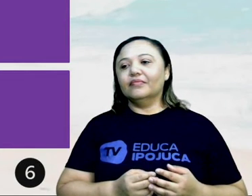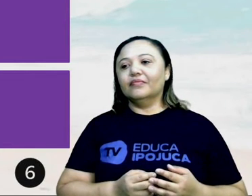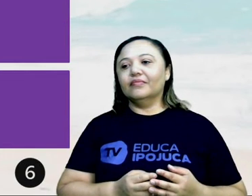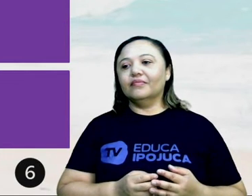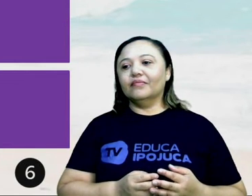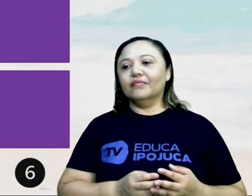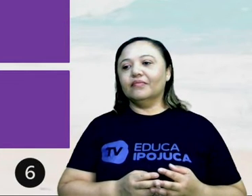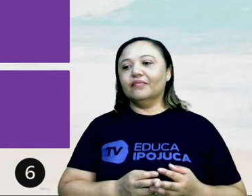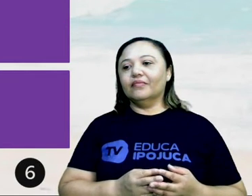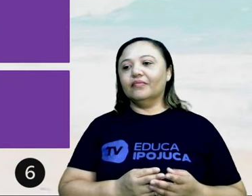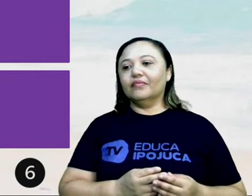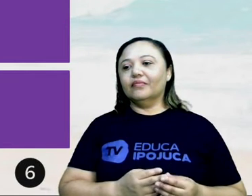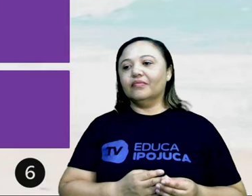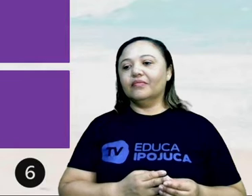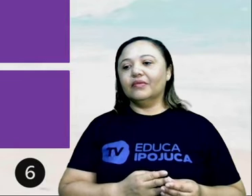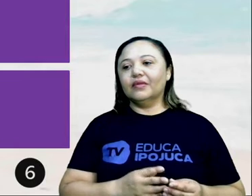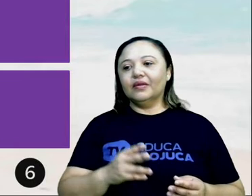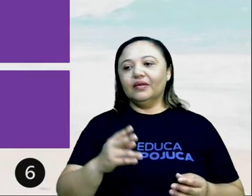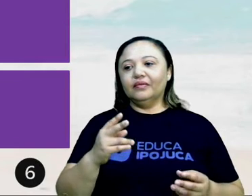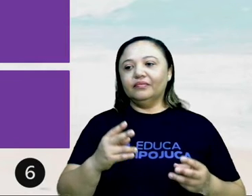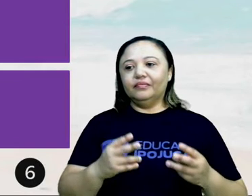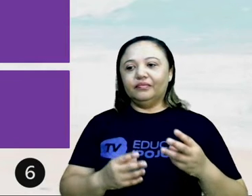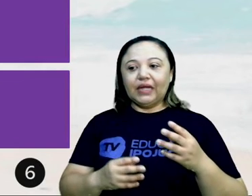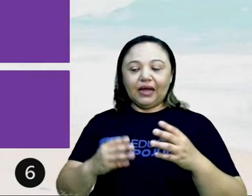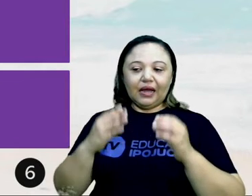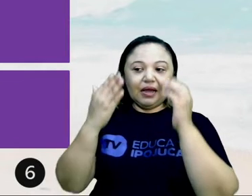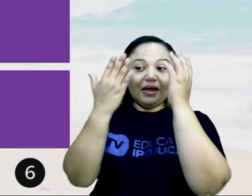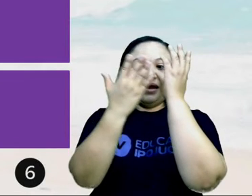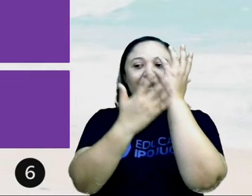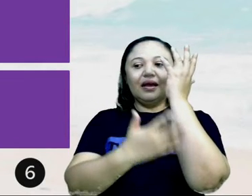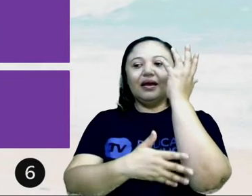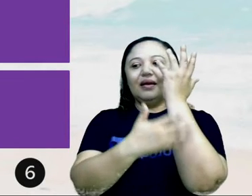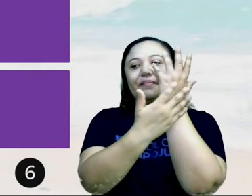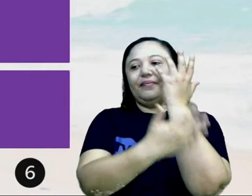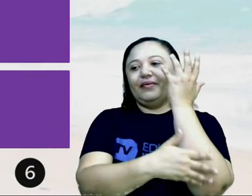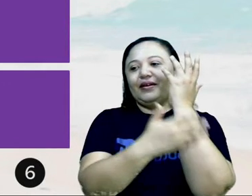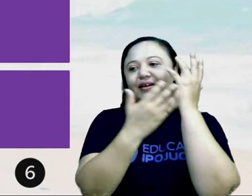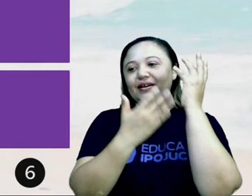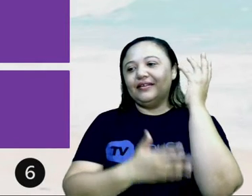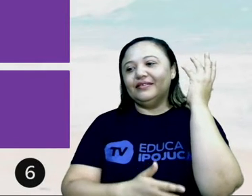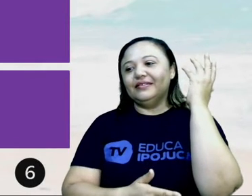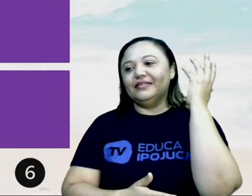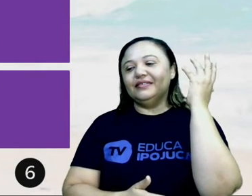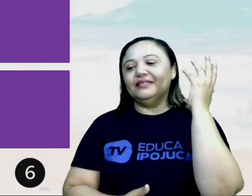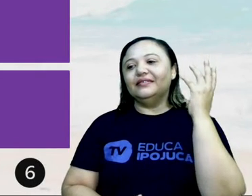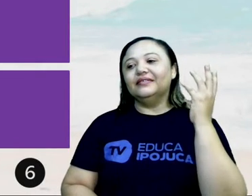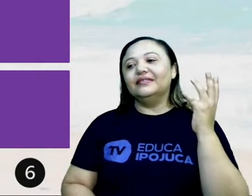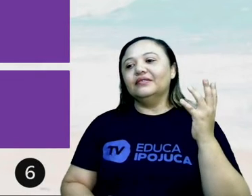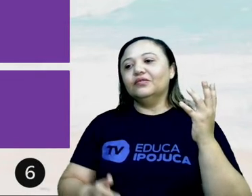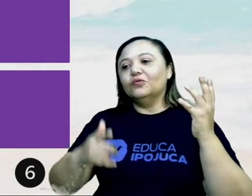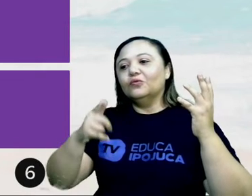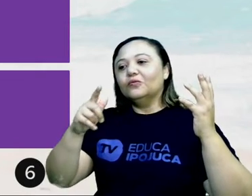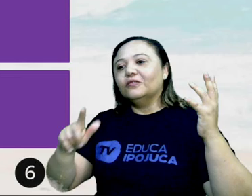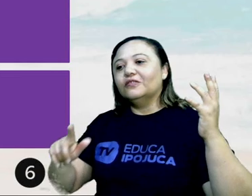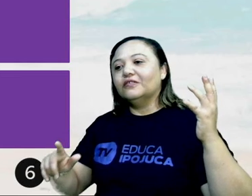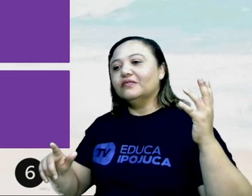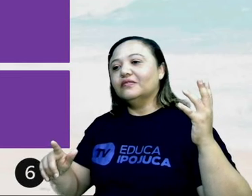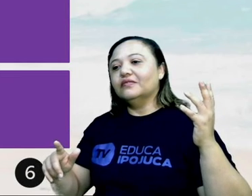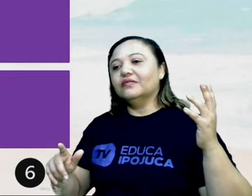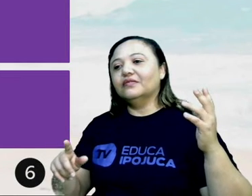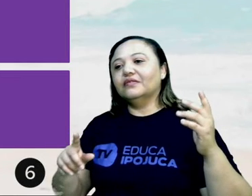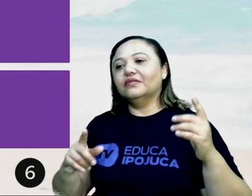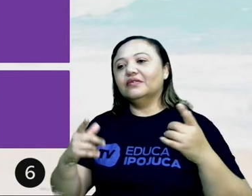subir 2. O que é que a gente vai encontrar, então? Um abacaxi. Ótimo. Onde está o outro